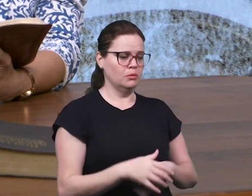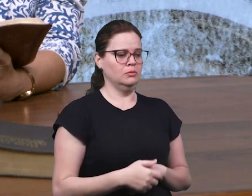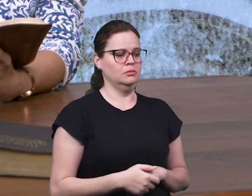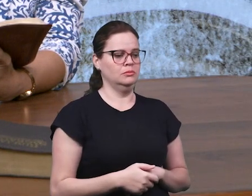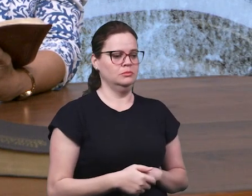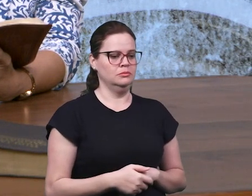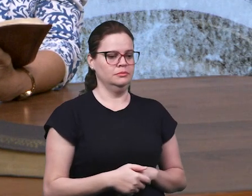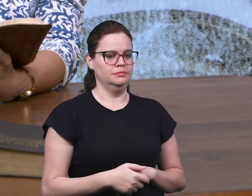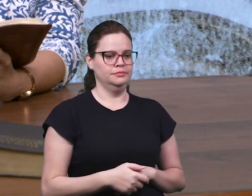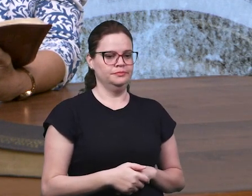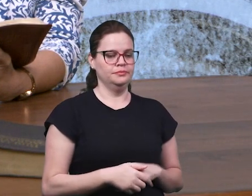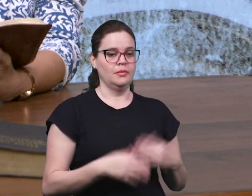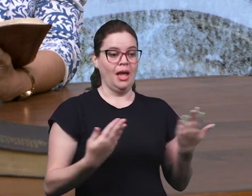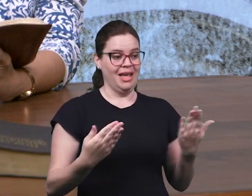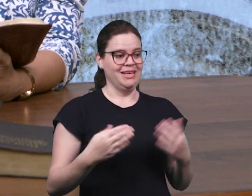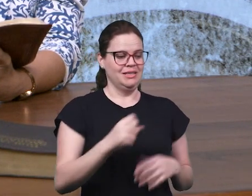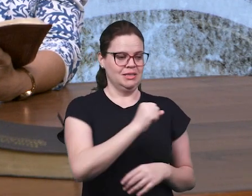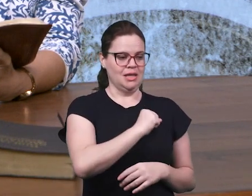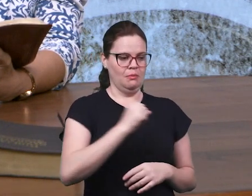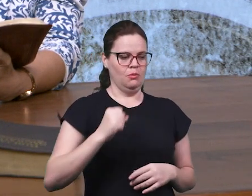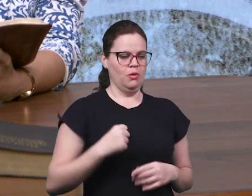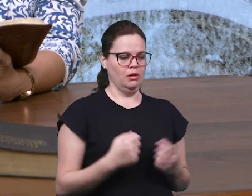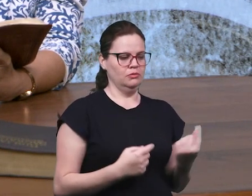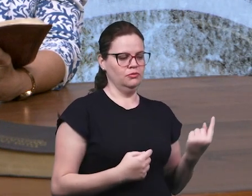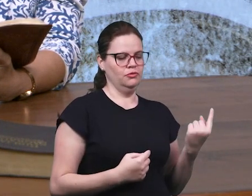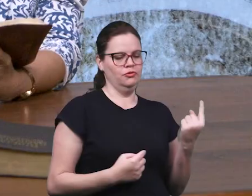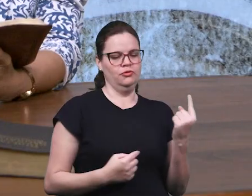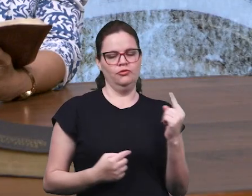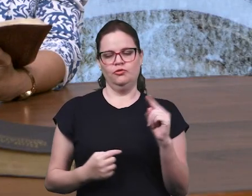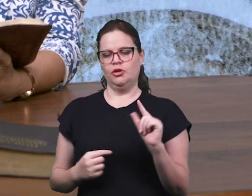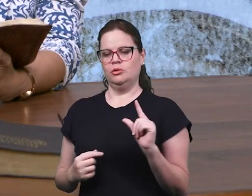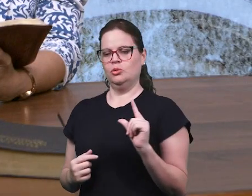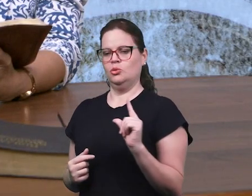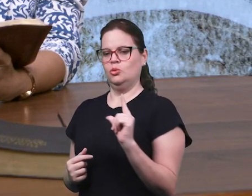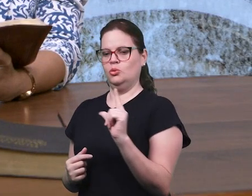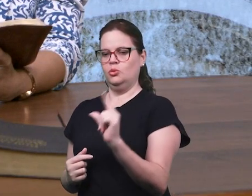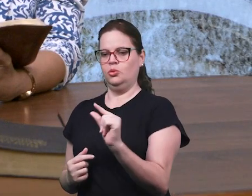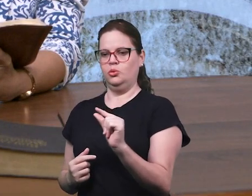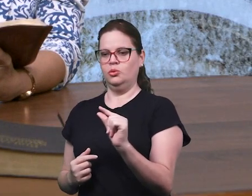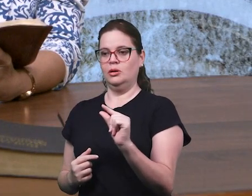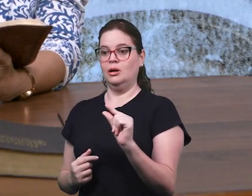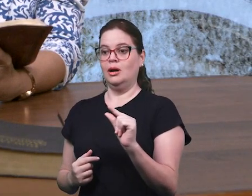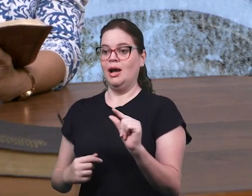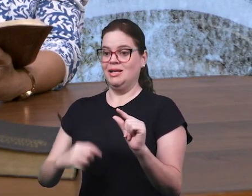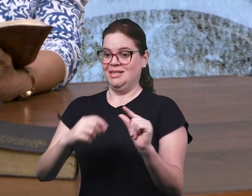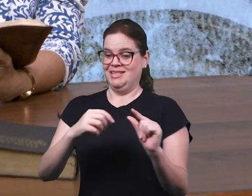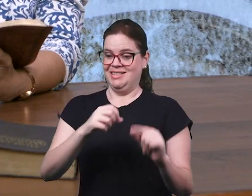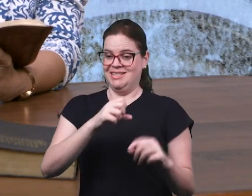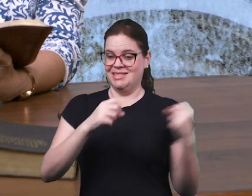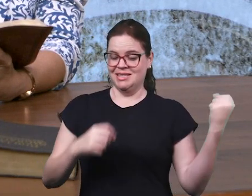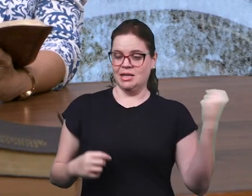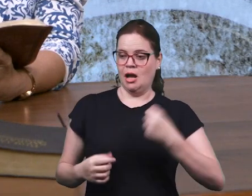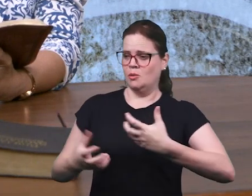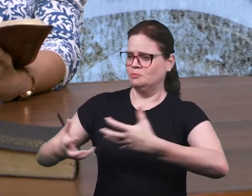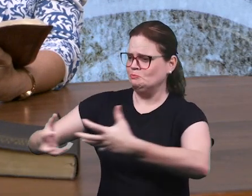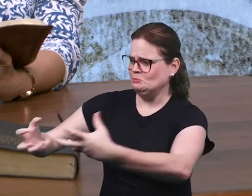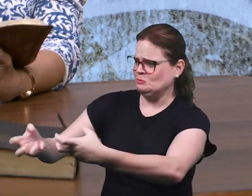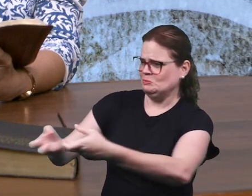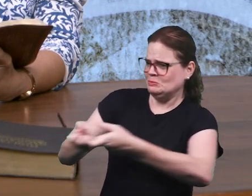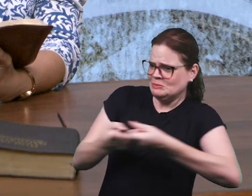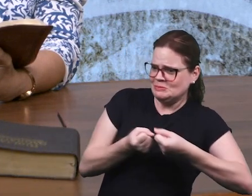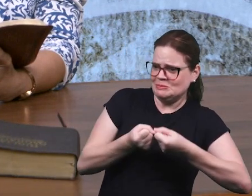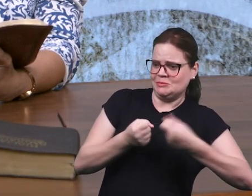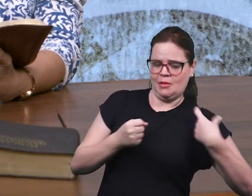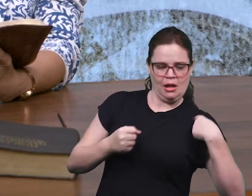E virando-se Samuel para se ir, ele lhe pegou pela borda da capa e a